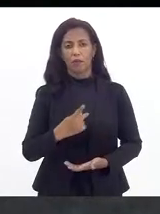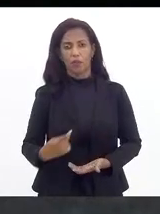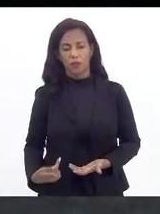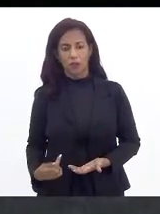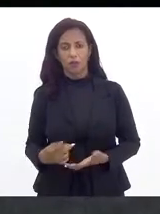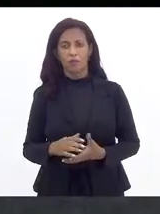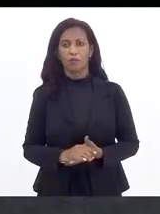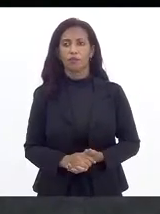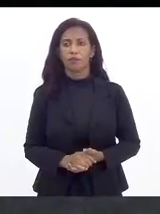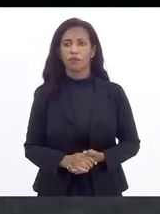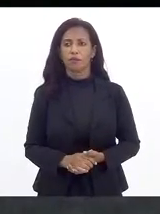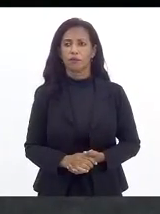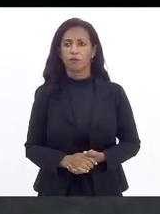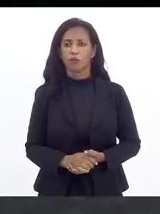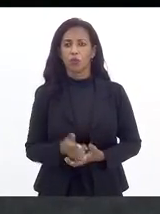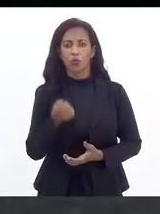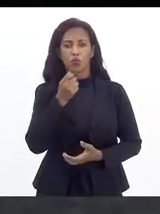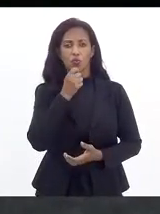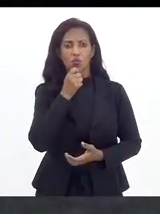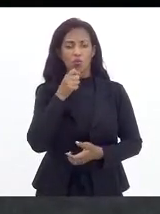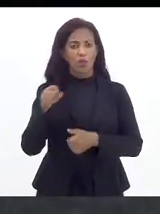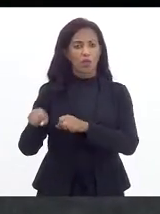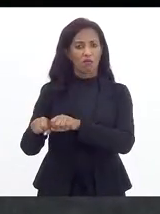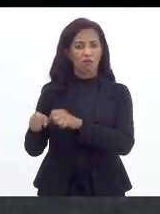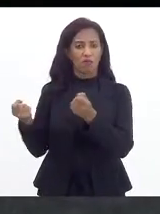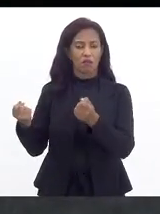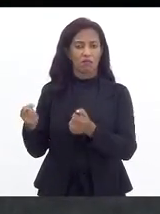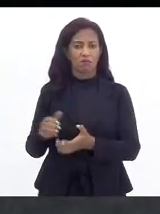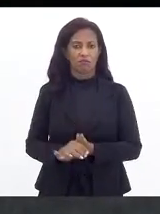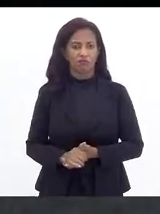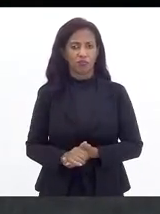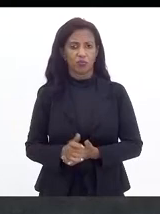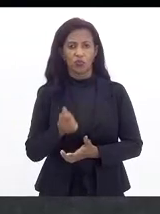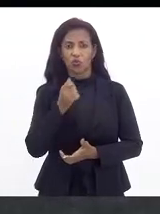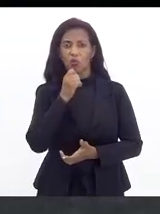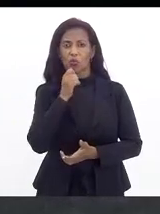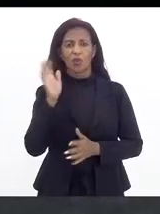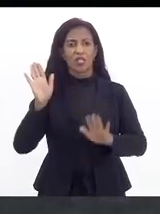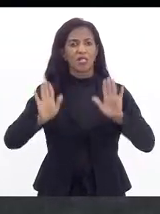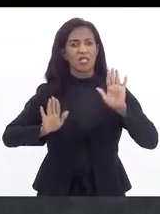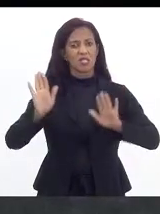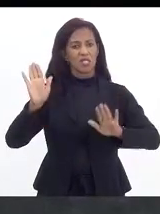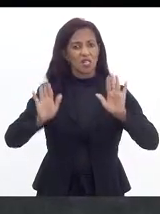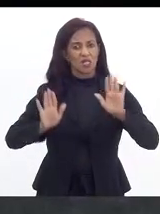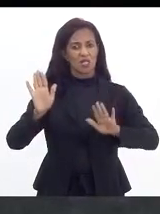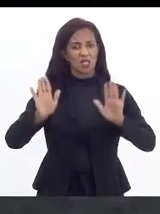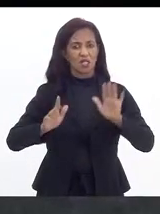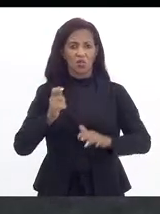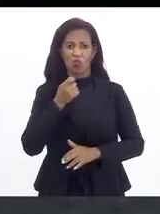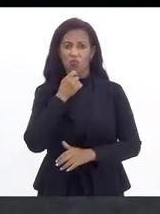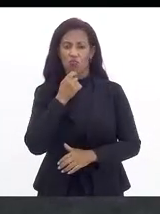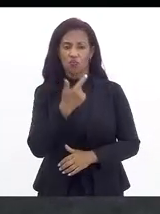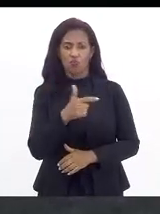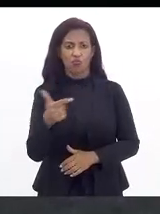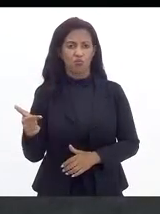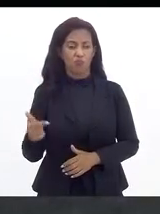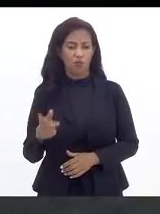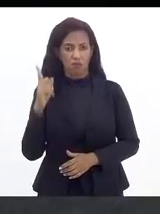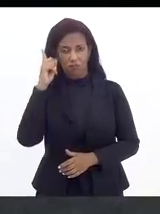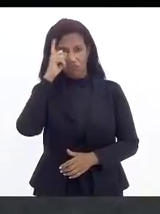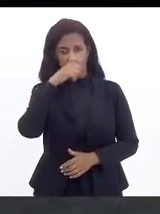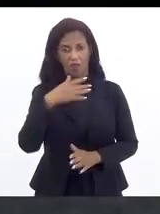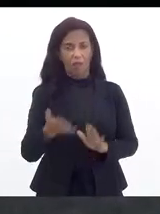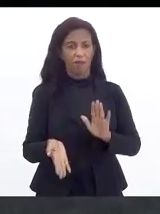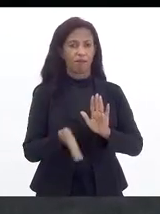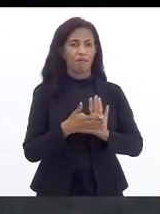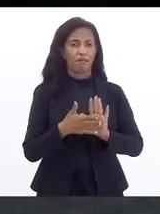André Ciliano, não está funcionando, está sem licitação. Então, é difícil, né? A